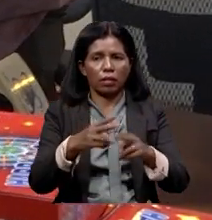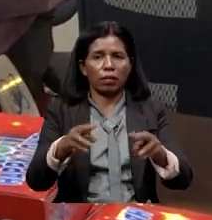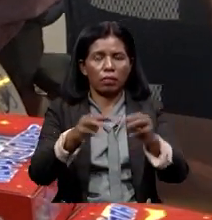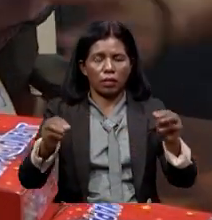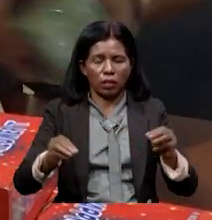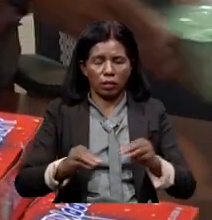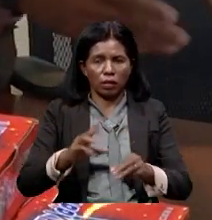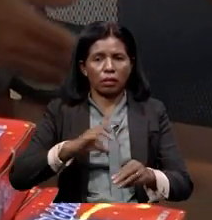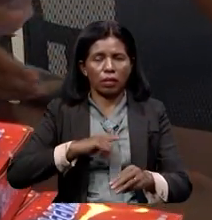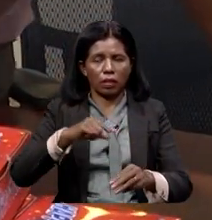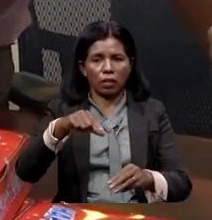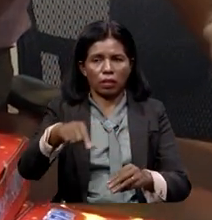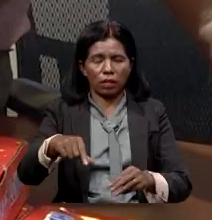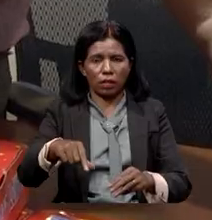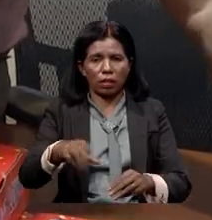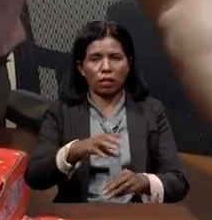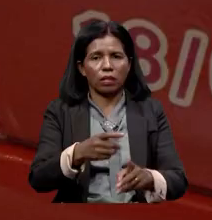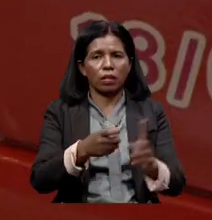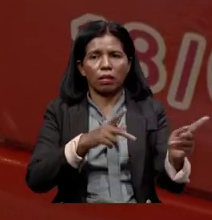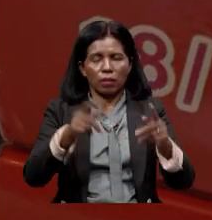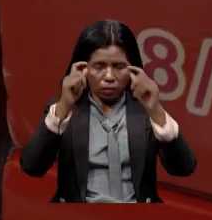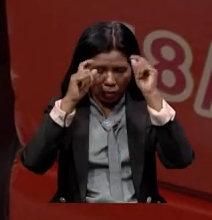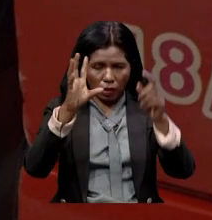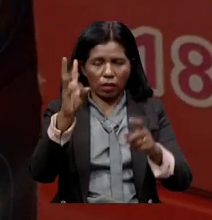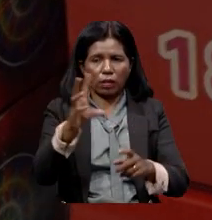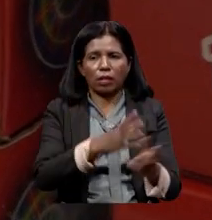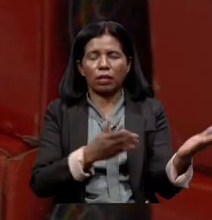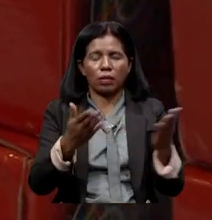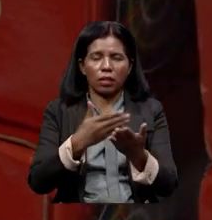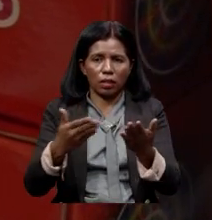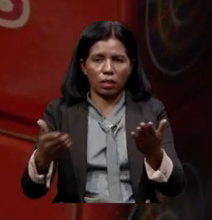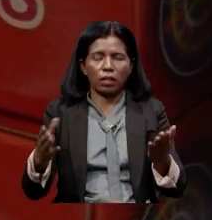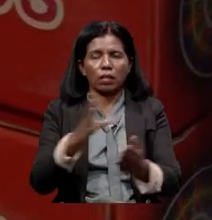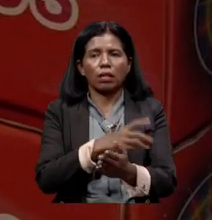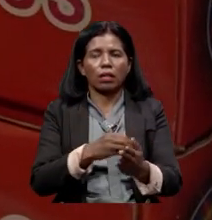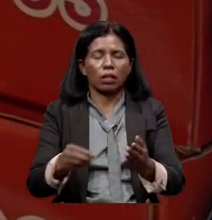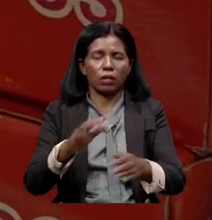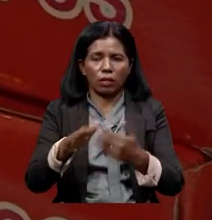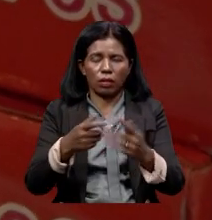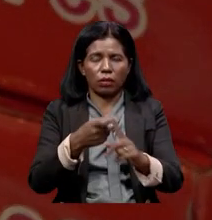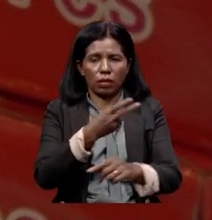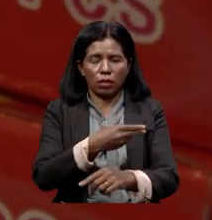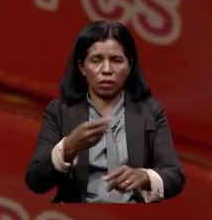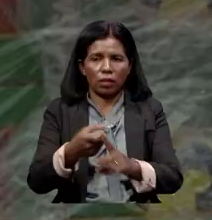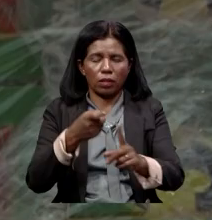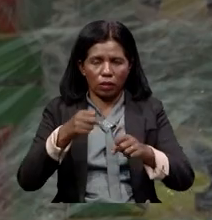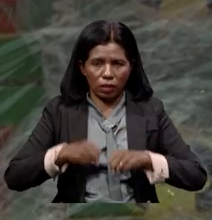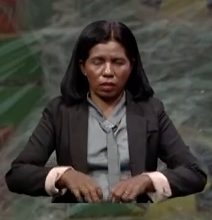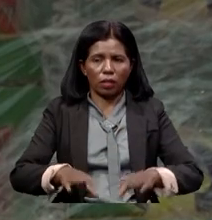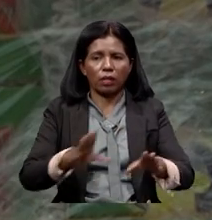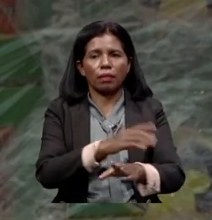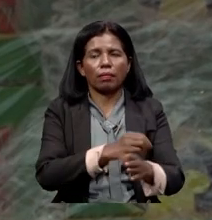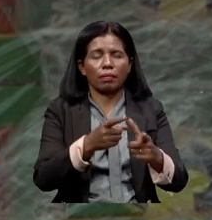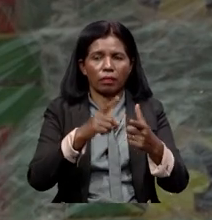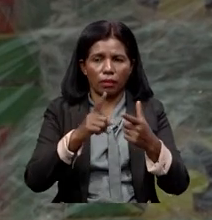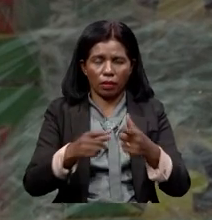Likisa nebelori usi Timoruan Nanilvalu. Timoruan Hirakne tenta hatama sasan contrabando Hirakne usi Indonesia li usi Tasi. Força componente